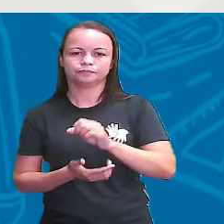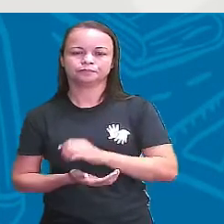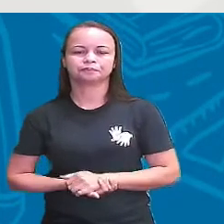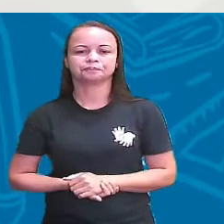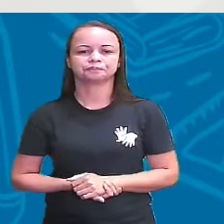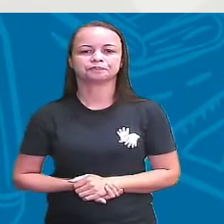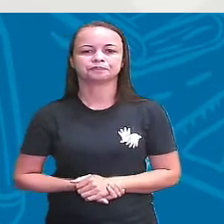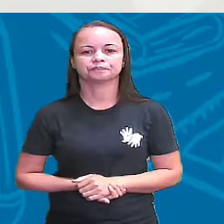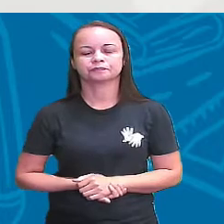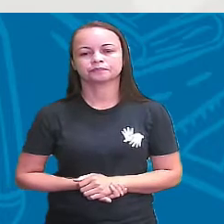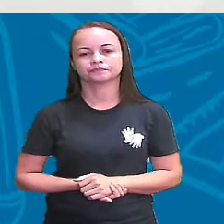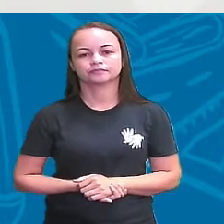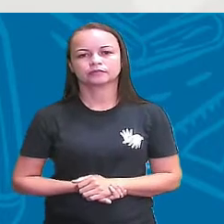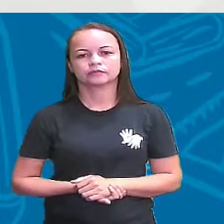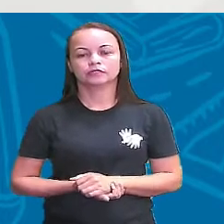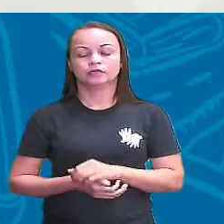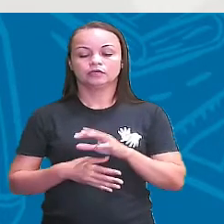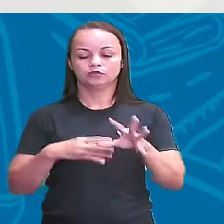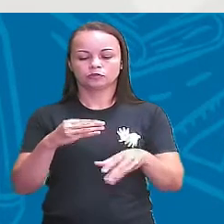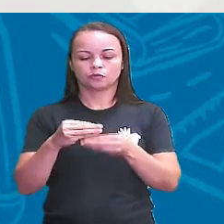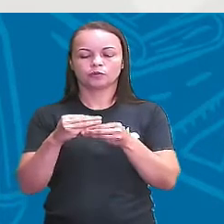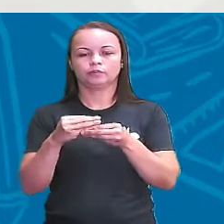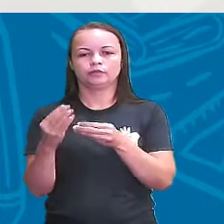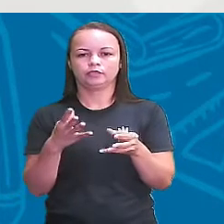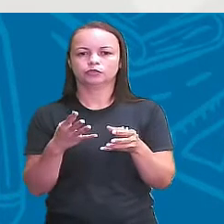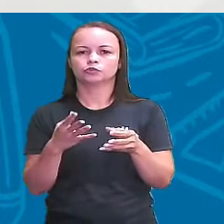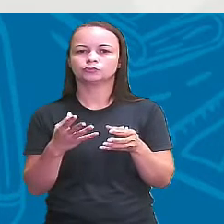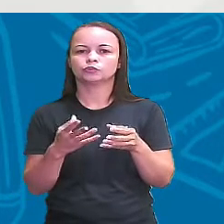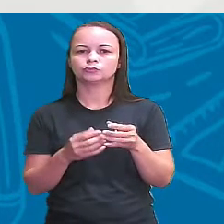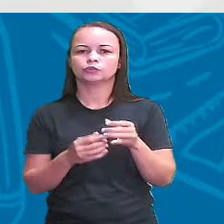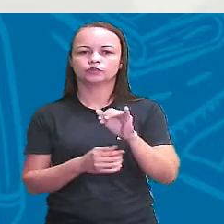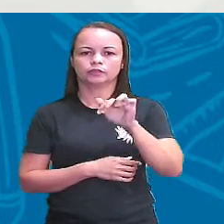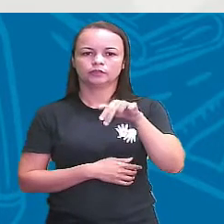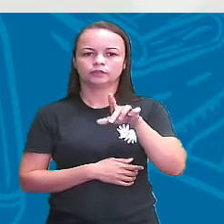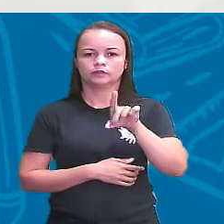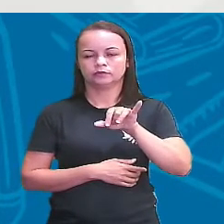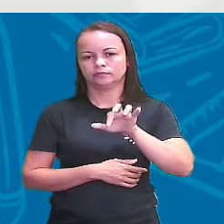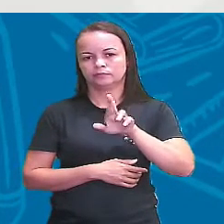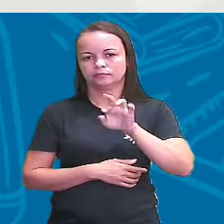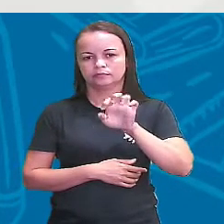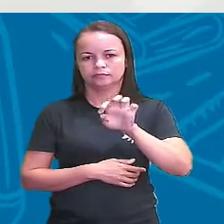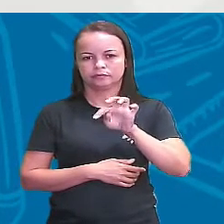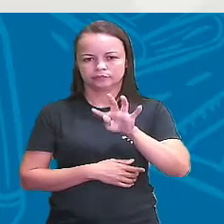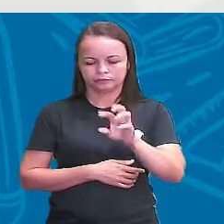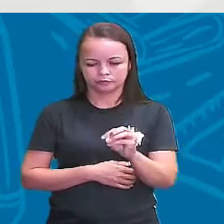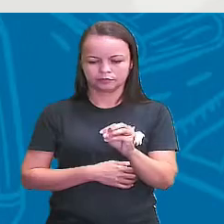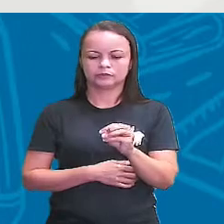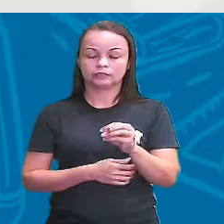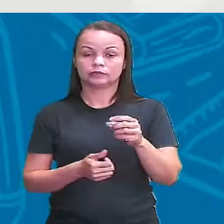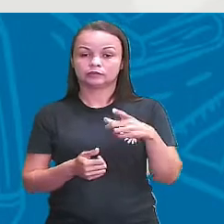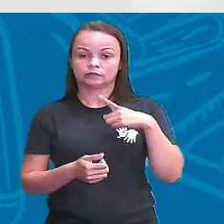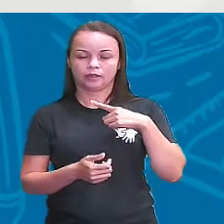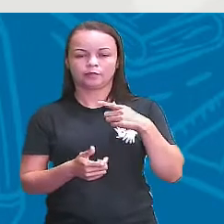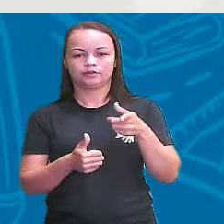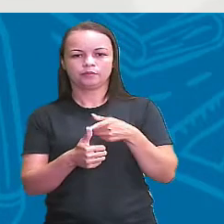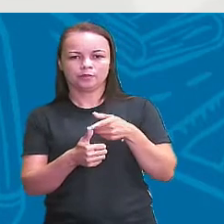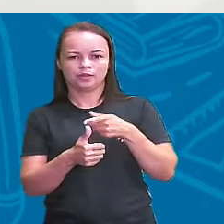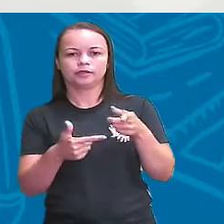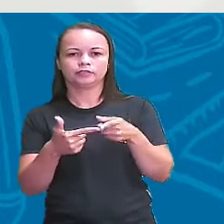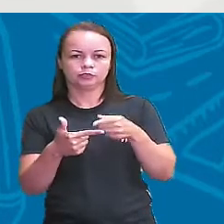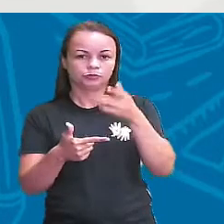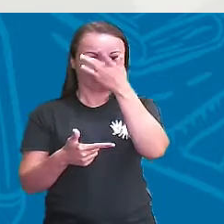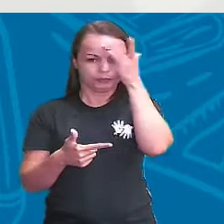E os complementos indiretos a gente tem primeira e segunda pessoa, do